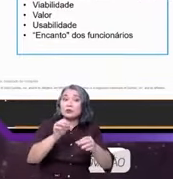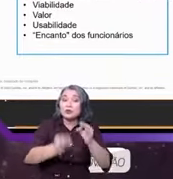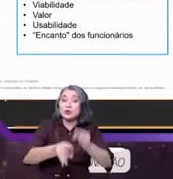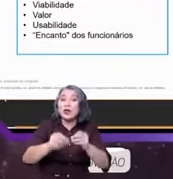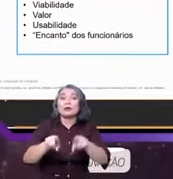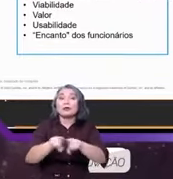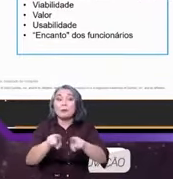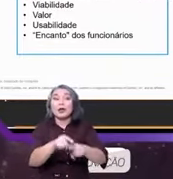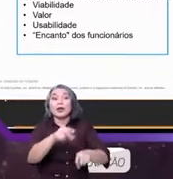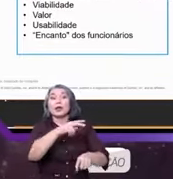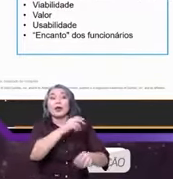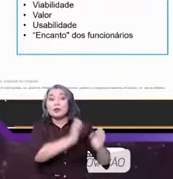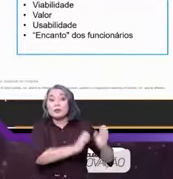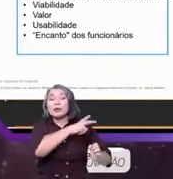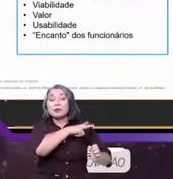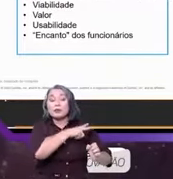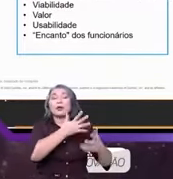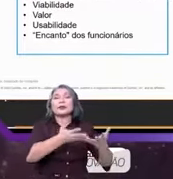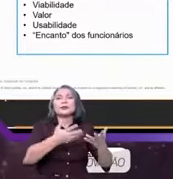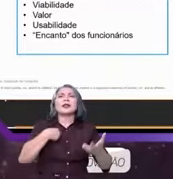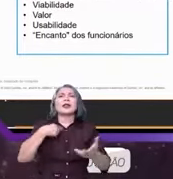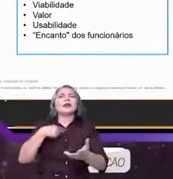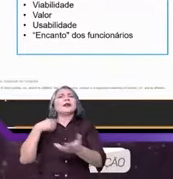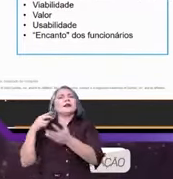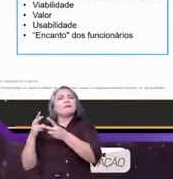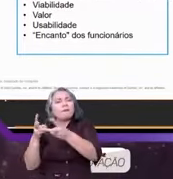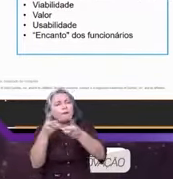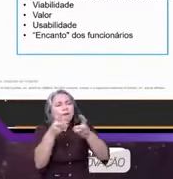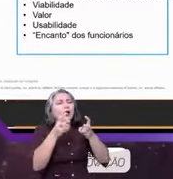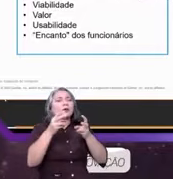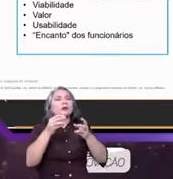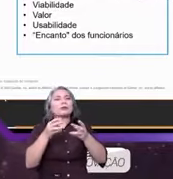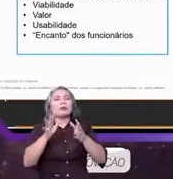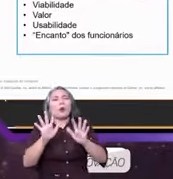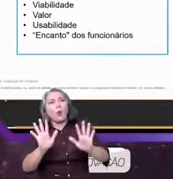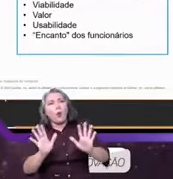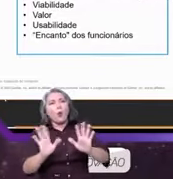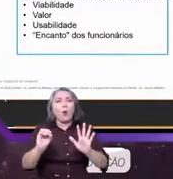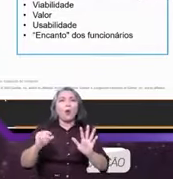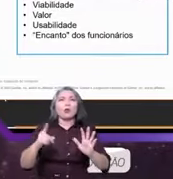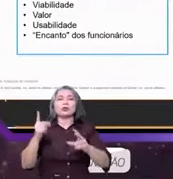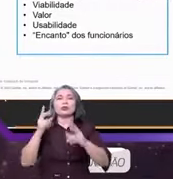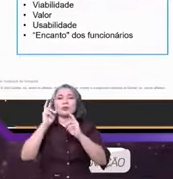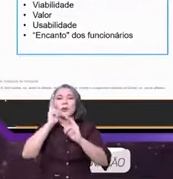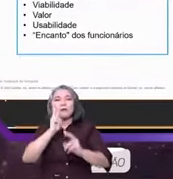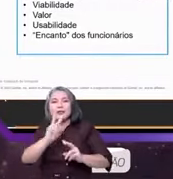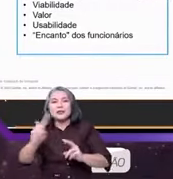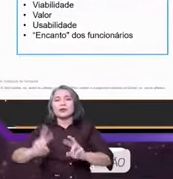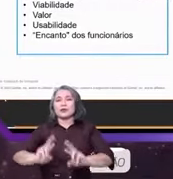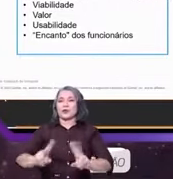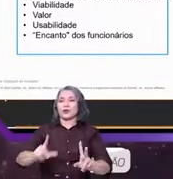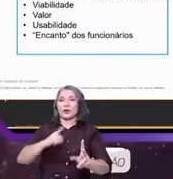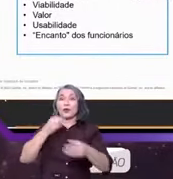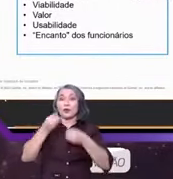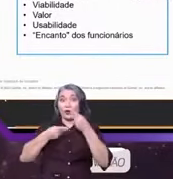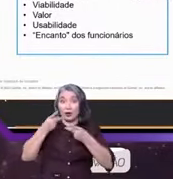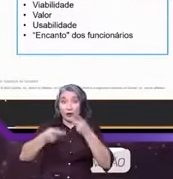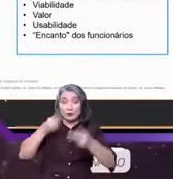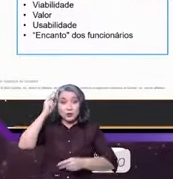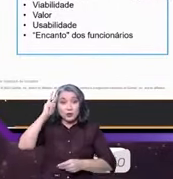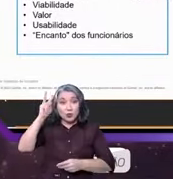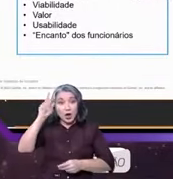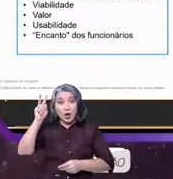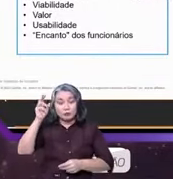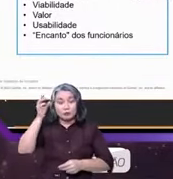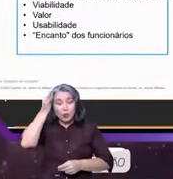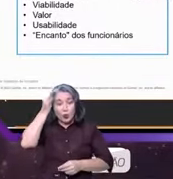grande ambição. Mas é uma ambição, é uma visão. E essa ambição não vai ser perdida. E quando nós falamos do ágil, não é esquecer essa